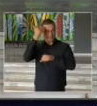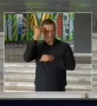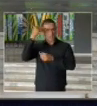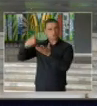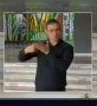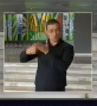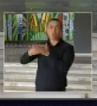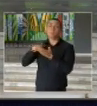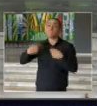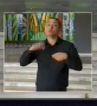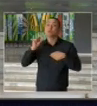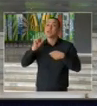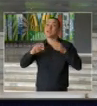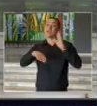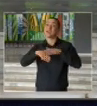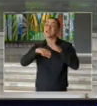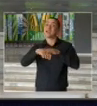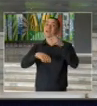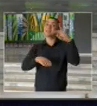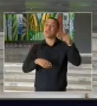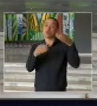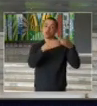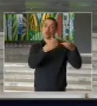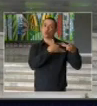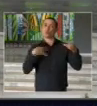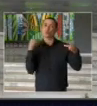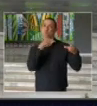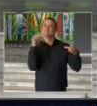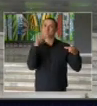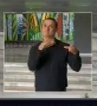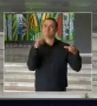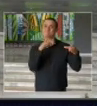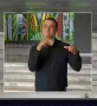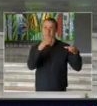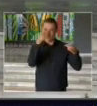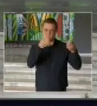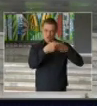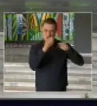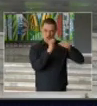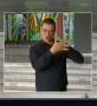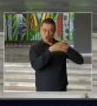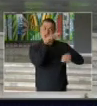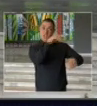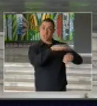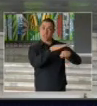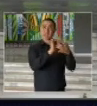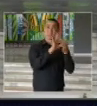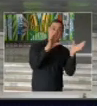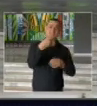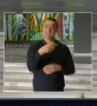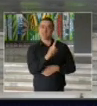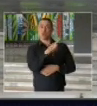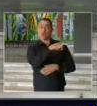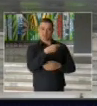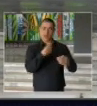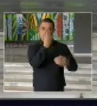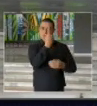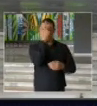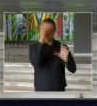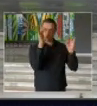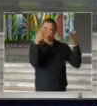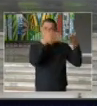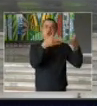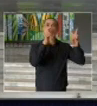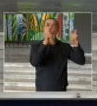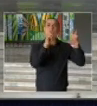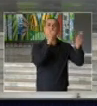evento do Jorge Galo, hein? Daqui a pouco a gente vai tentar um papo com o Jorge Galo. Pode ser? Pode. Daqui a pouquinho, então, a gente vai tentar esse papo com o Jorge Galo. Então,